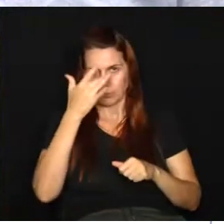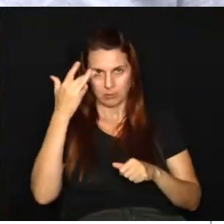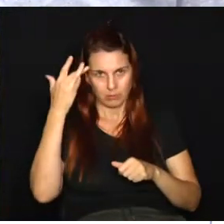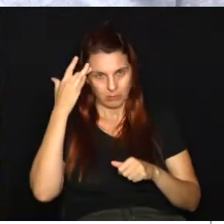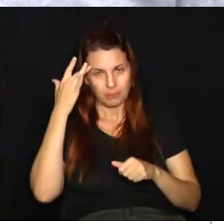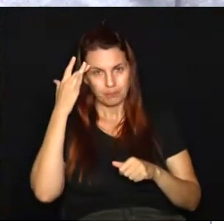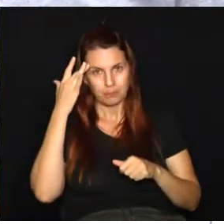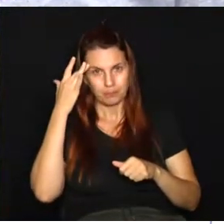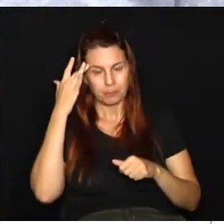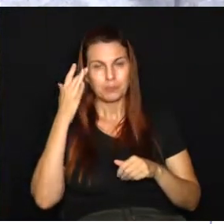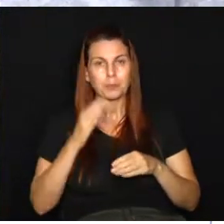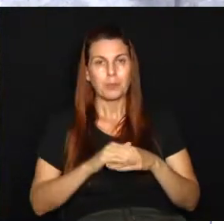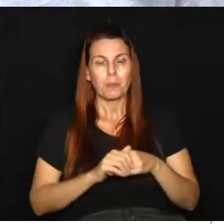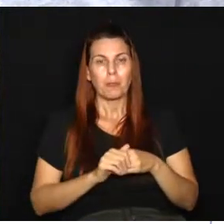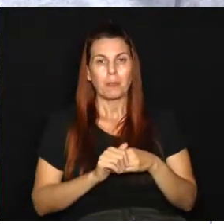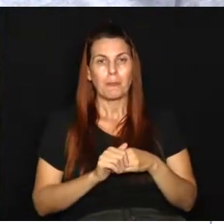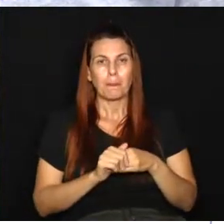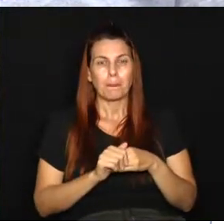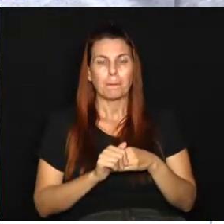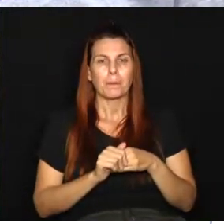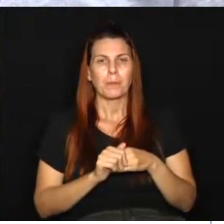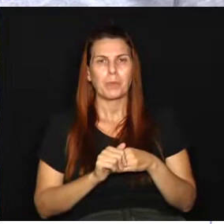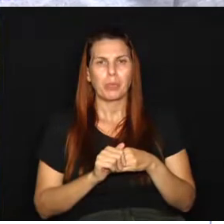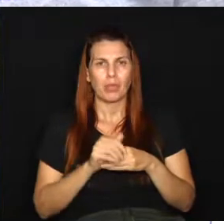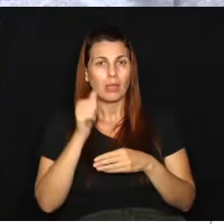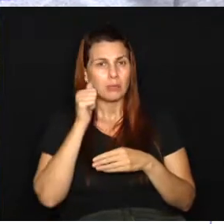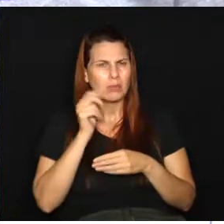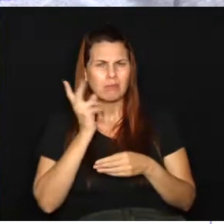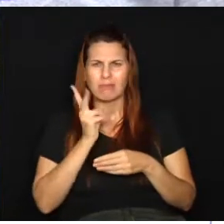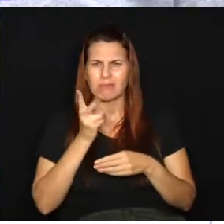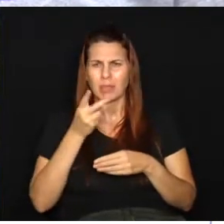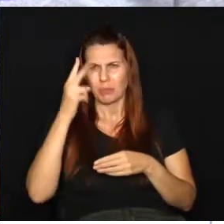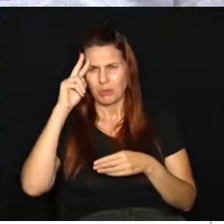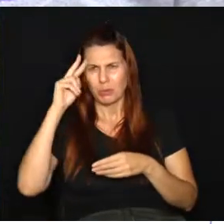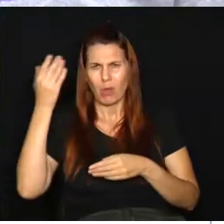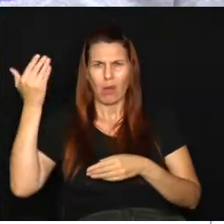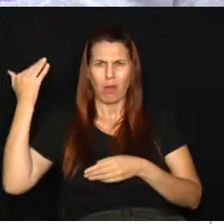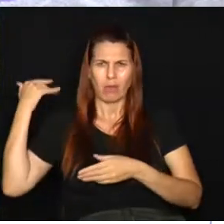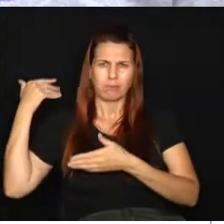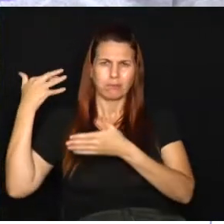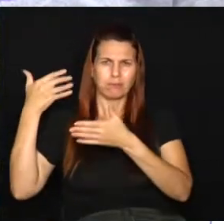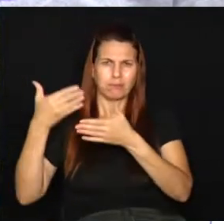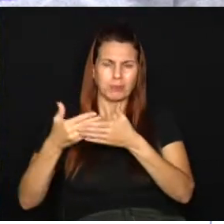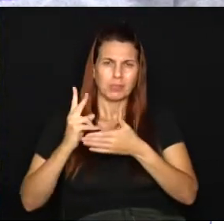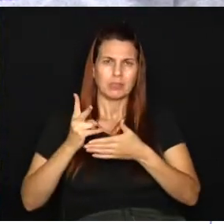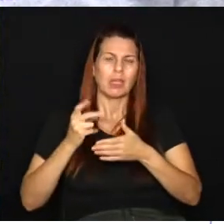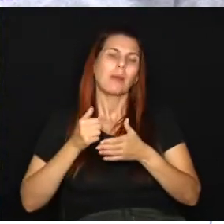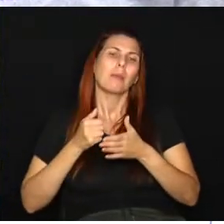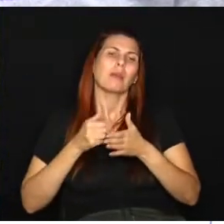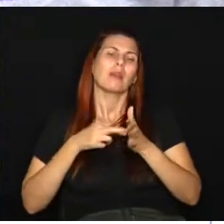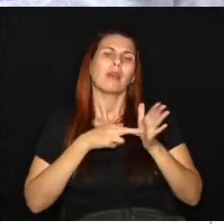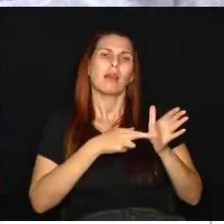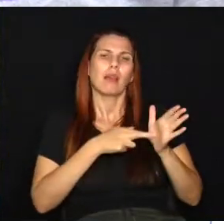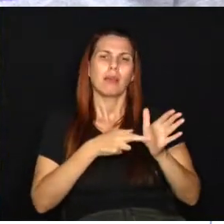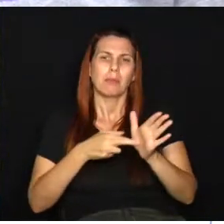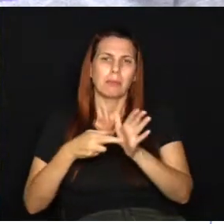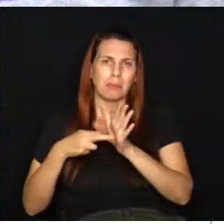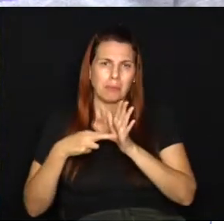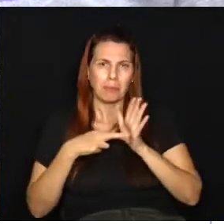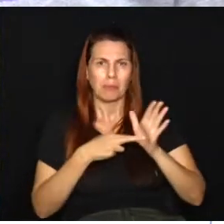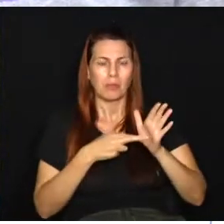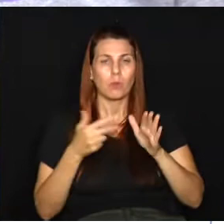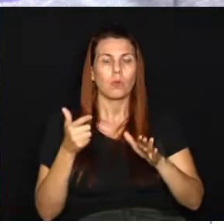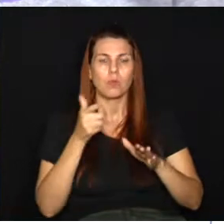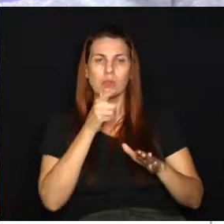respeito a todo mundo e que as mulheres sempre, historicamente, tomaram frente representando e tendo